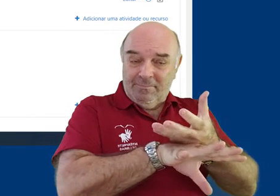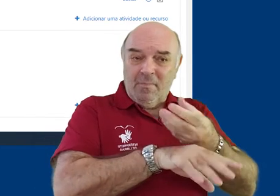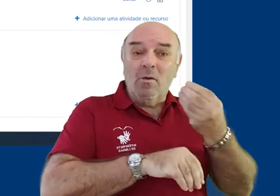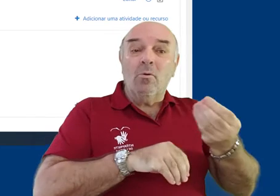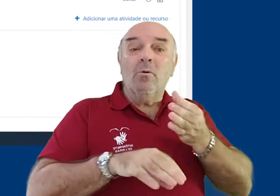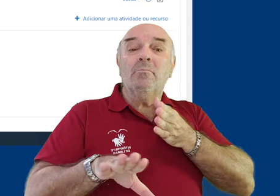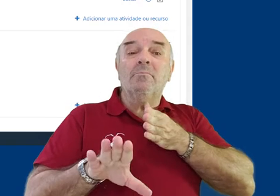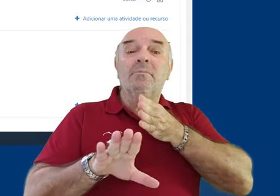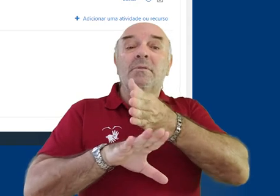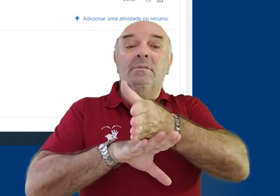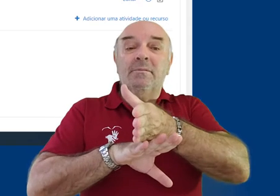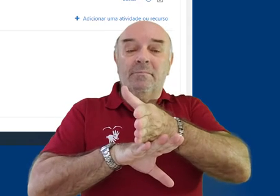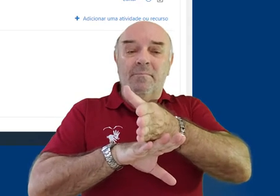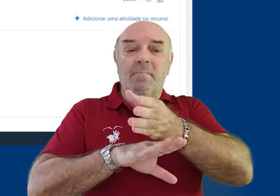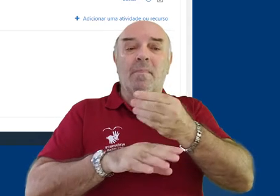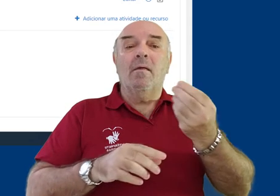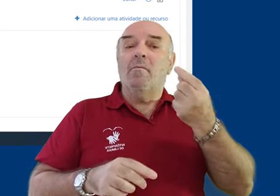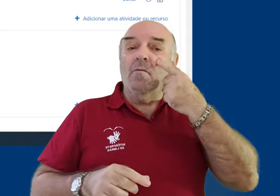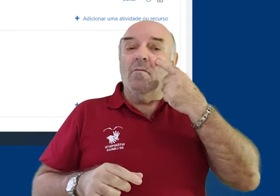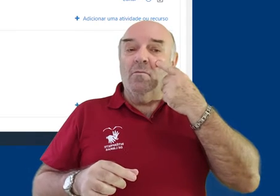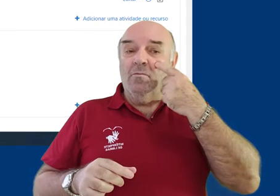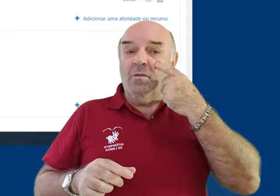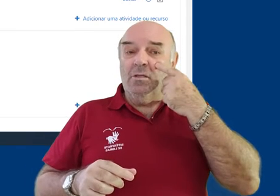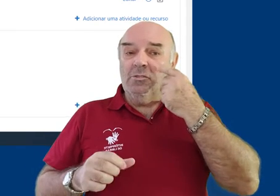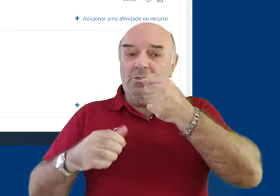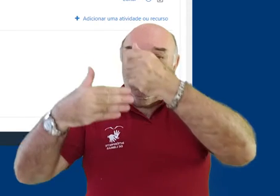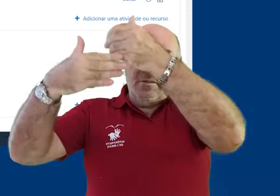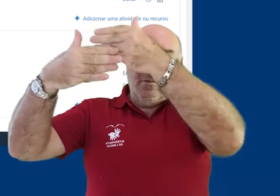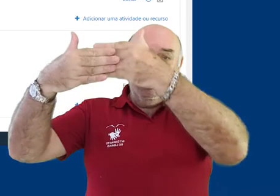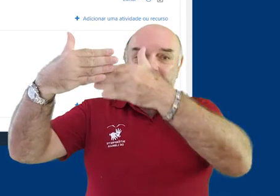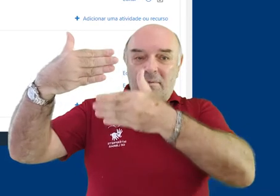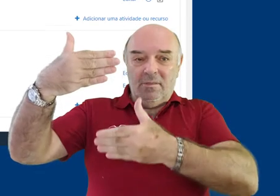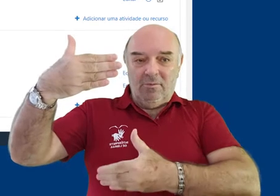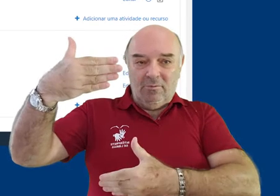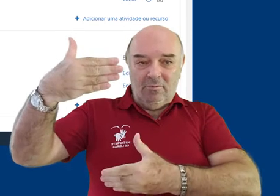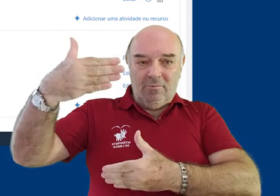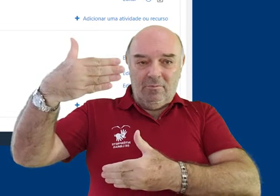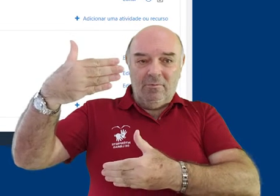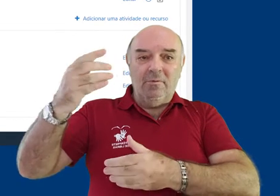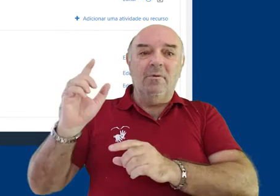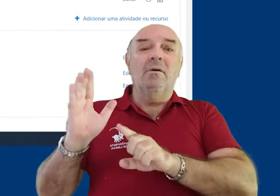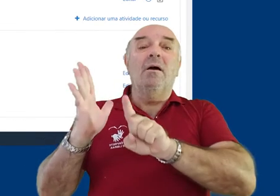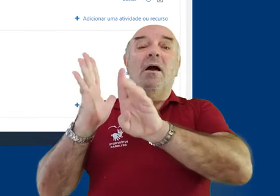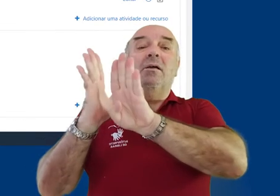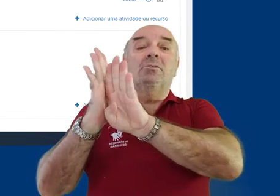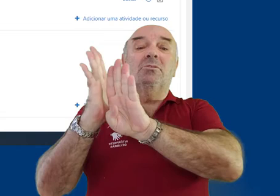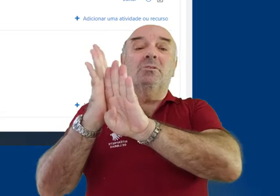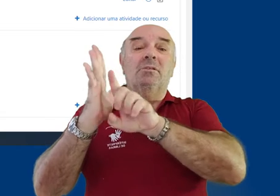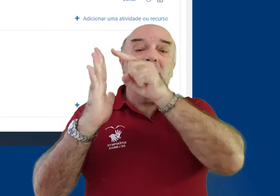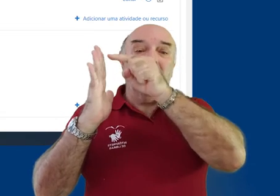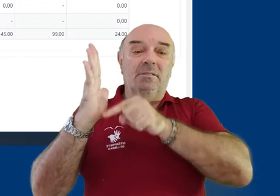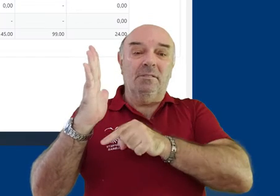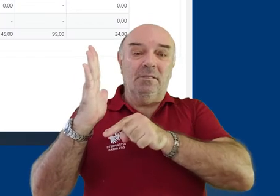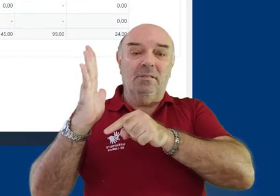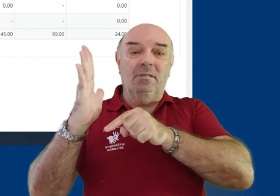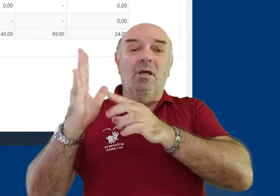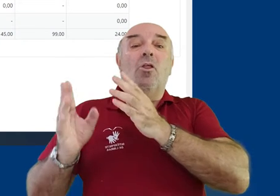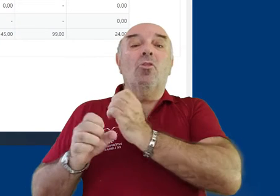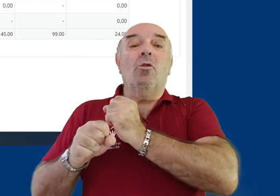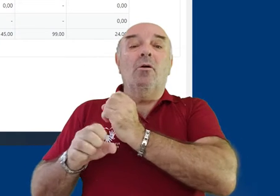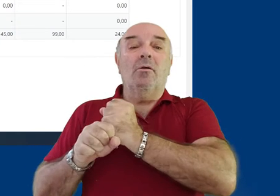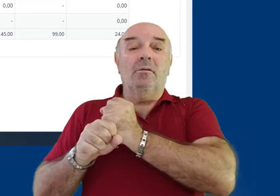acessar o livro de notas procure no menu à esquerda o link notas refletir sobre ele